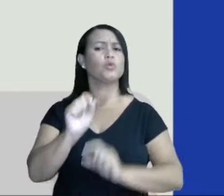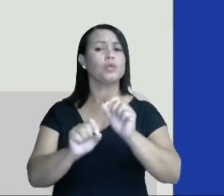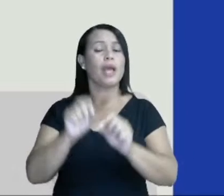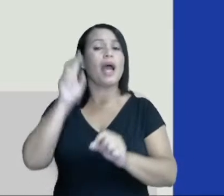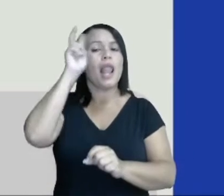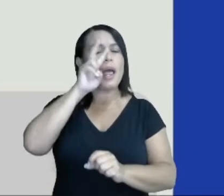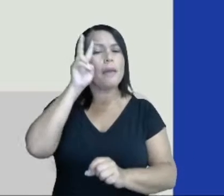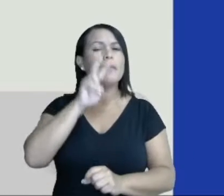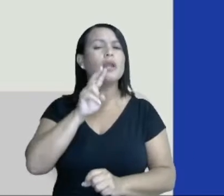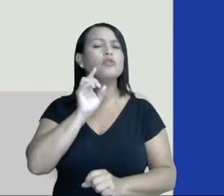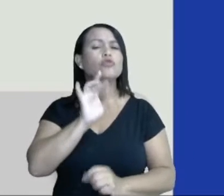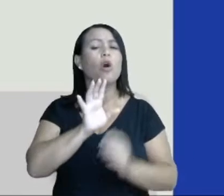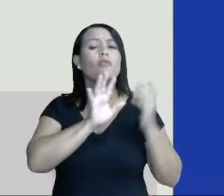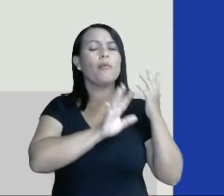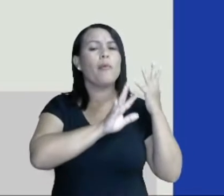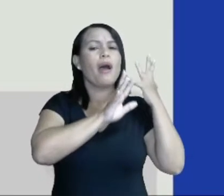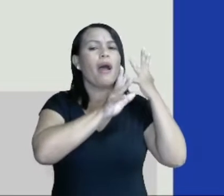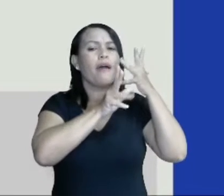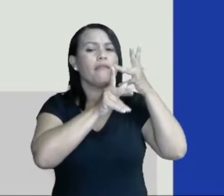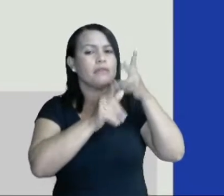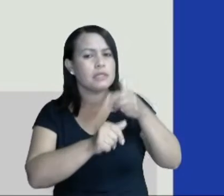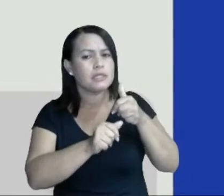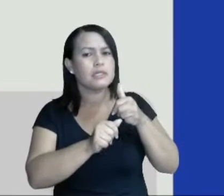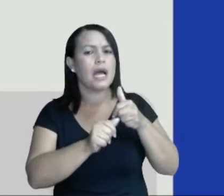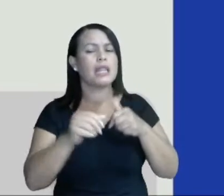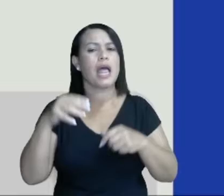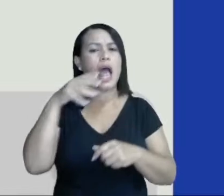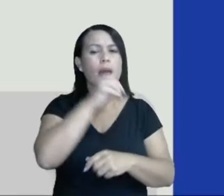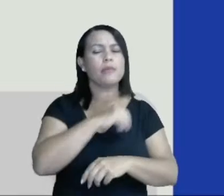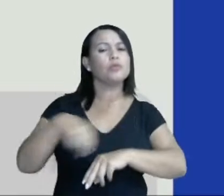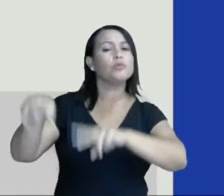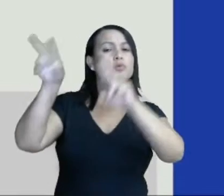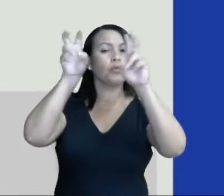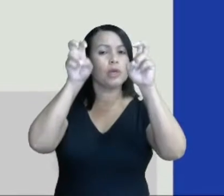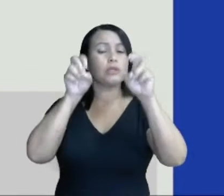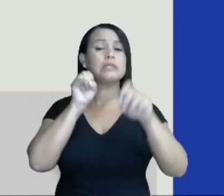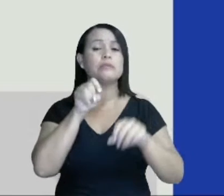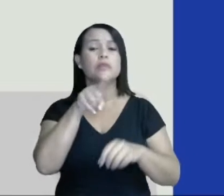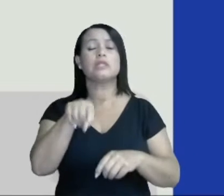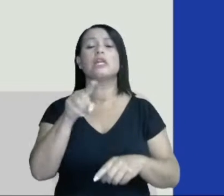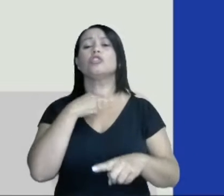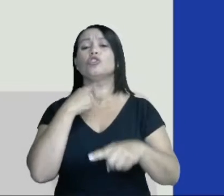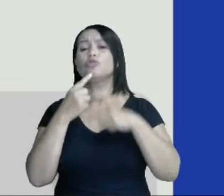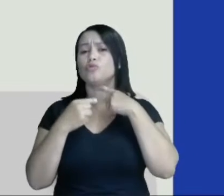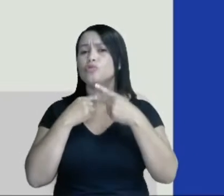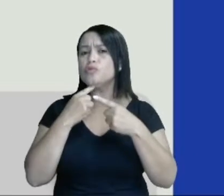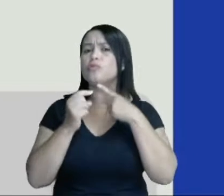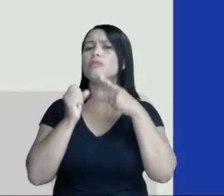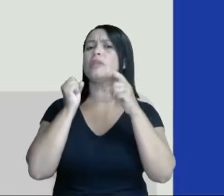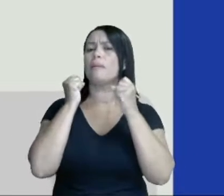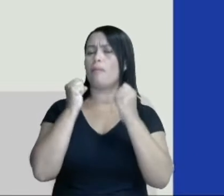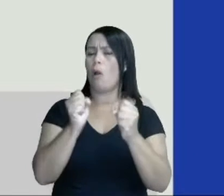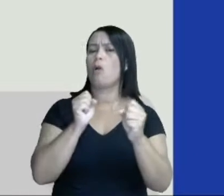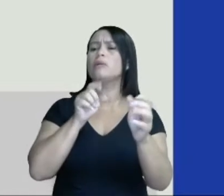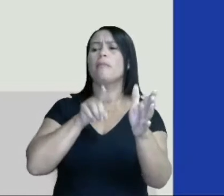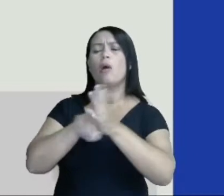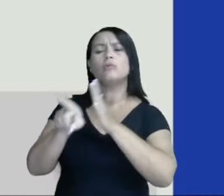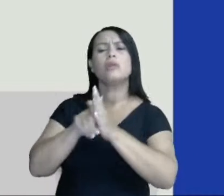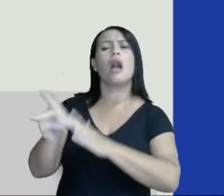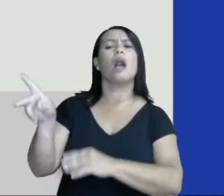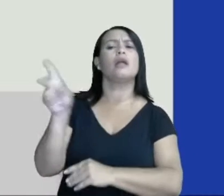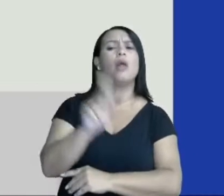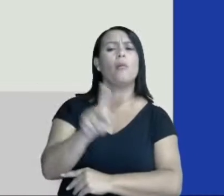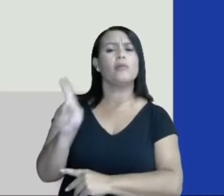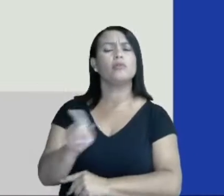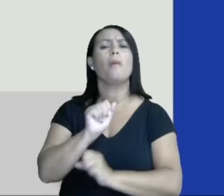gente vai dar só uma revisada no assunto. Então, se você tiver dúvida, você pode perguntar ao seu professor, você